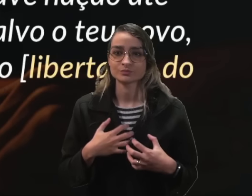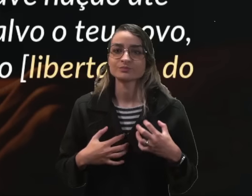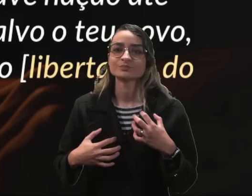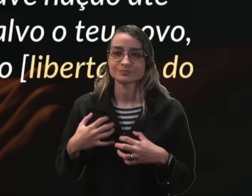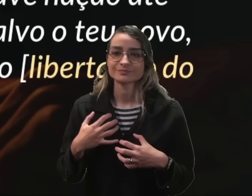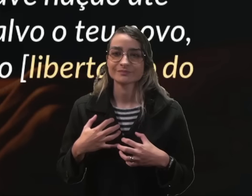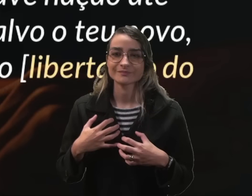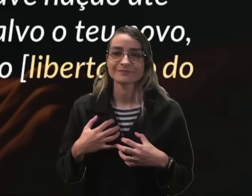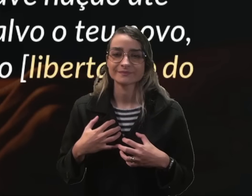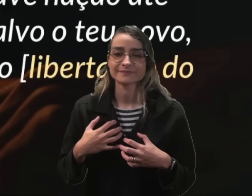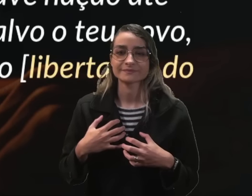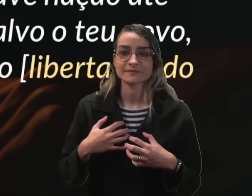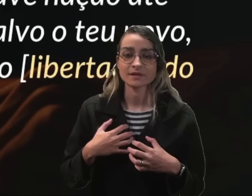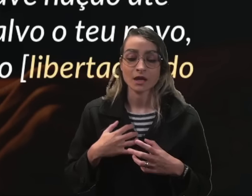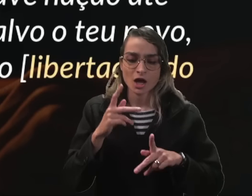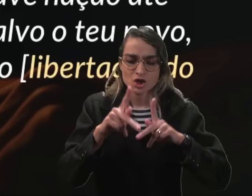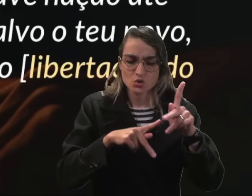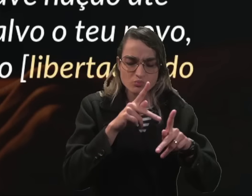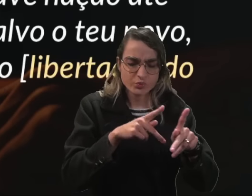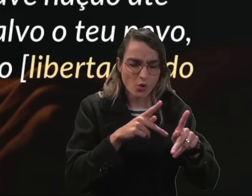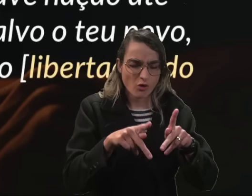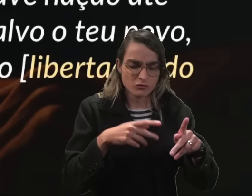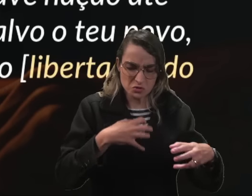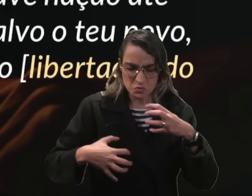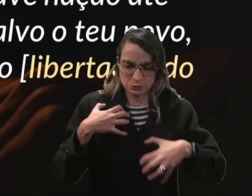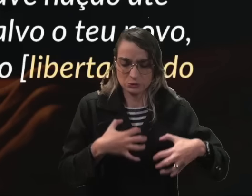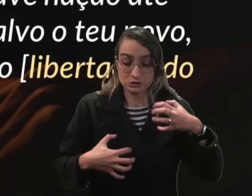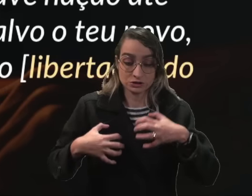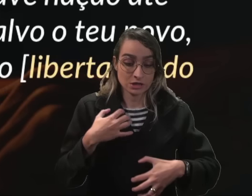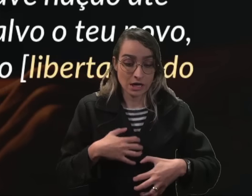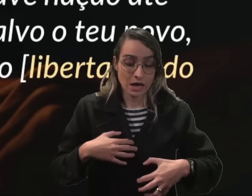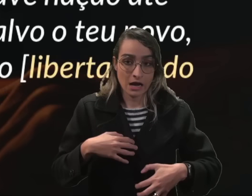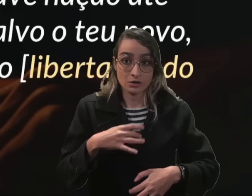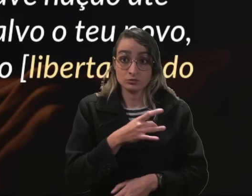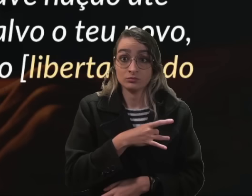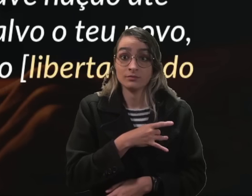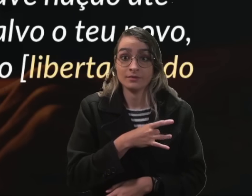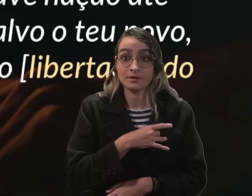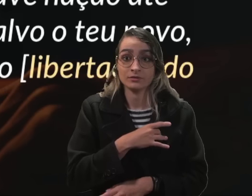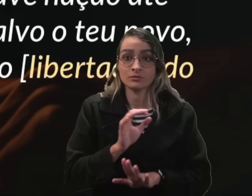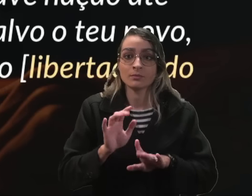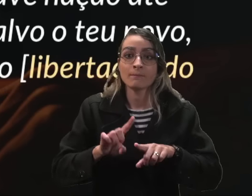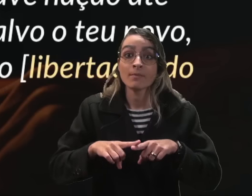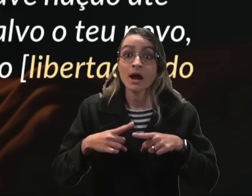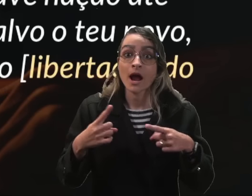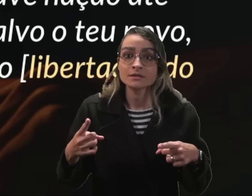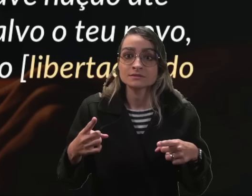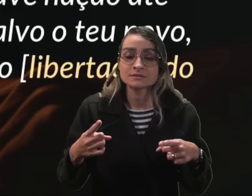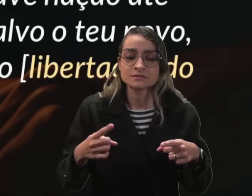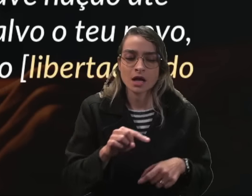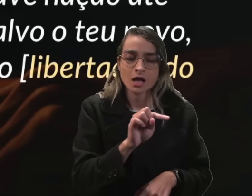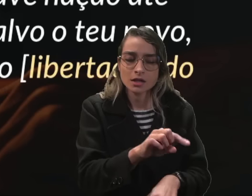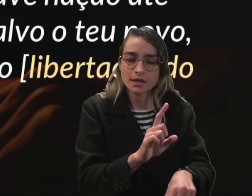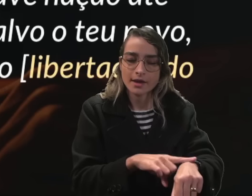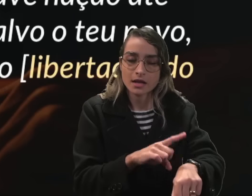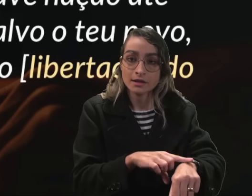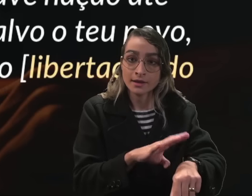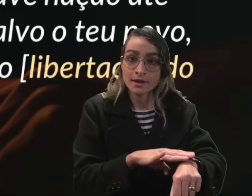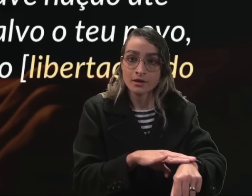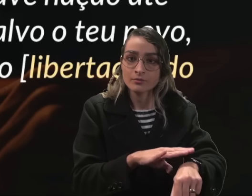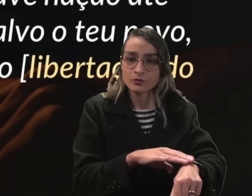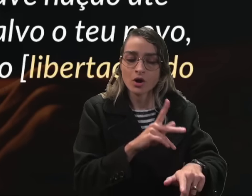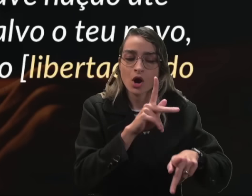que houve nação até aquele tempo mas naquele tempo será salvo o povo do Senhor todo